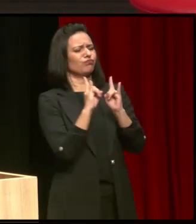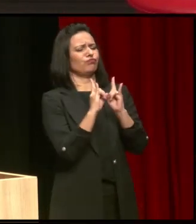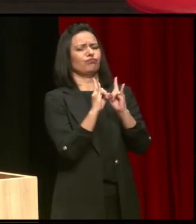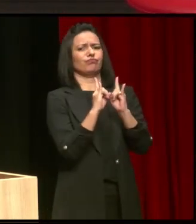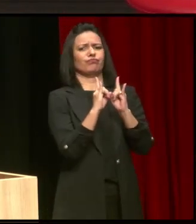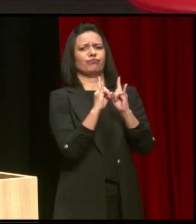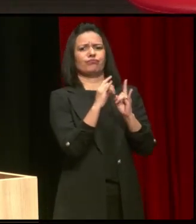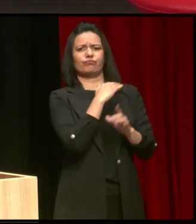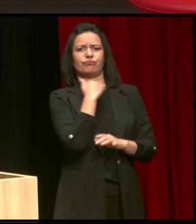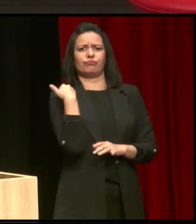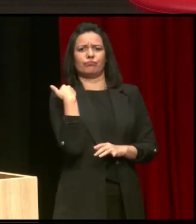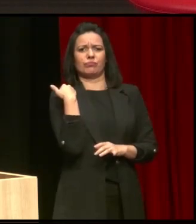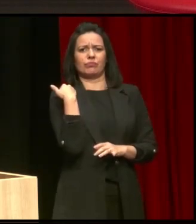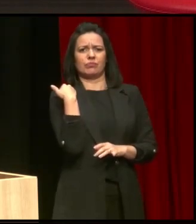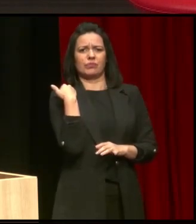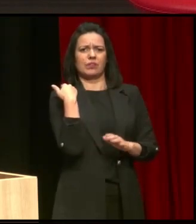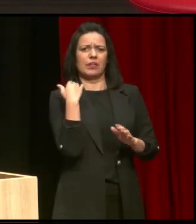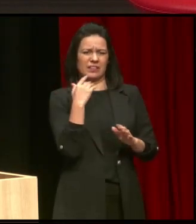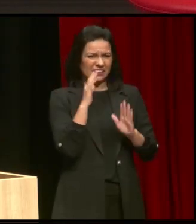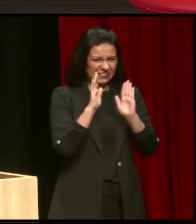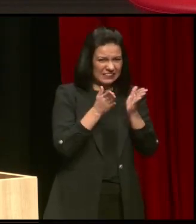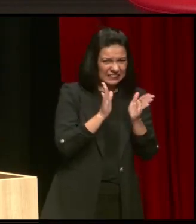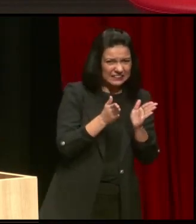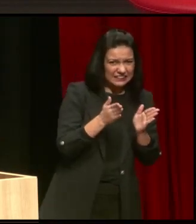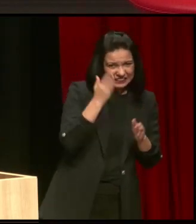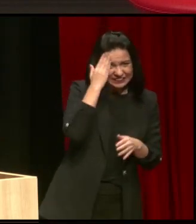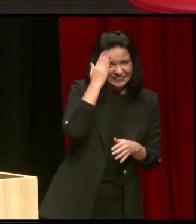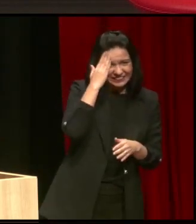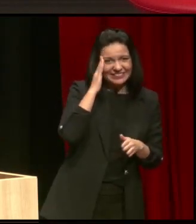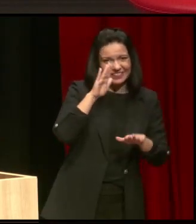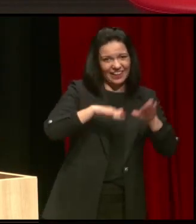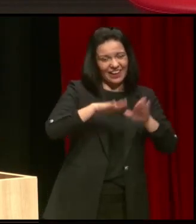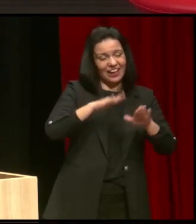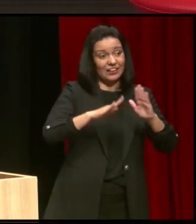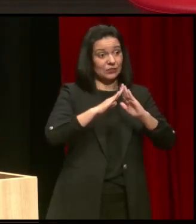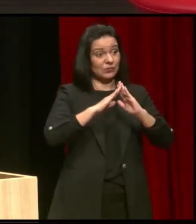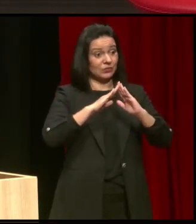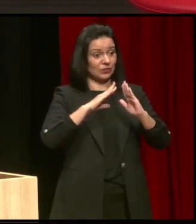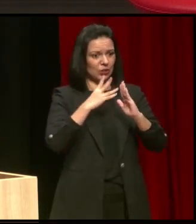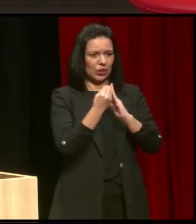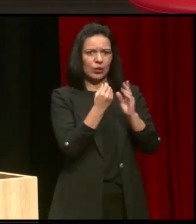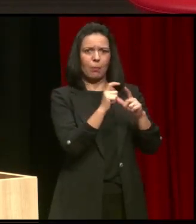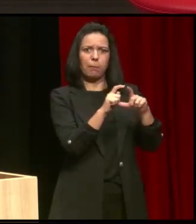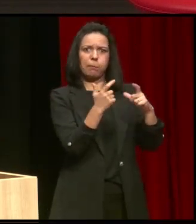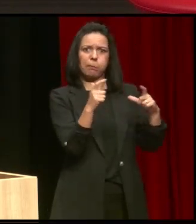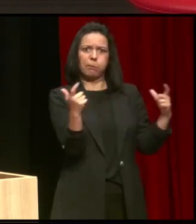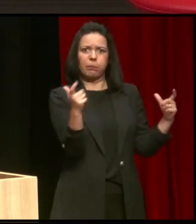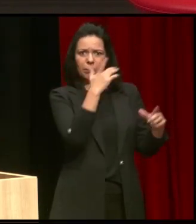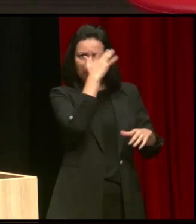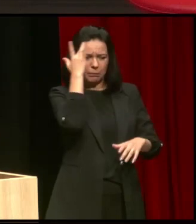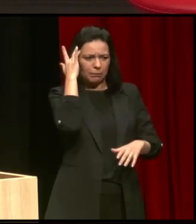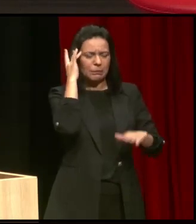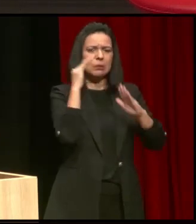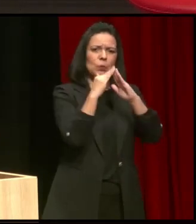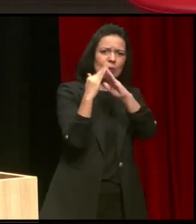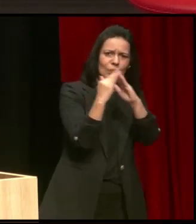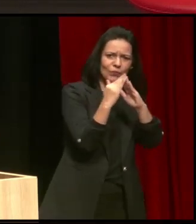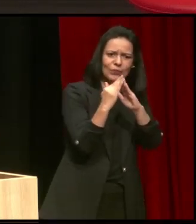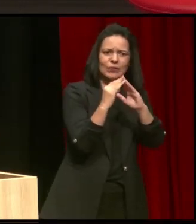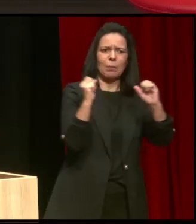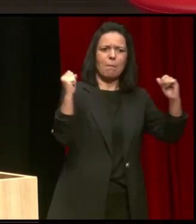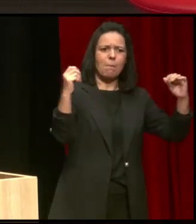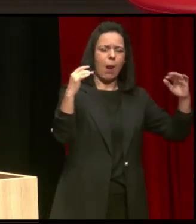eu fiz um sepultamento muito grande, aí vem, sabe quando esse sepultamento numa igreja grande, vem muita gente que, tudo que é lugar, né? Porque era amigo do vizinho, não sei o que,